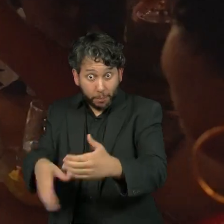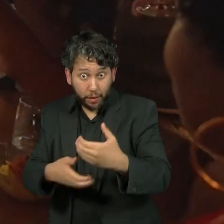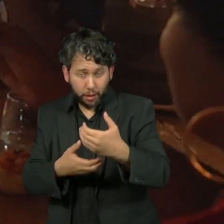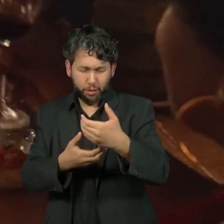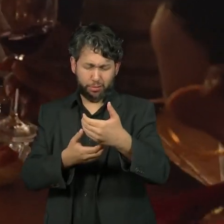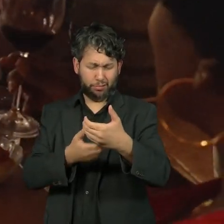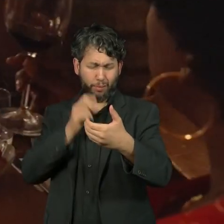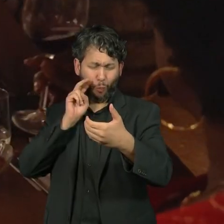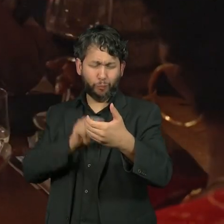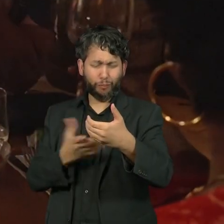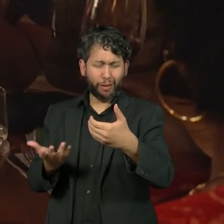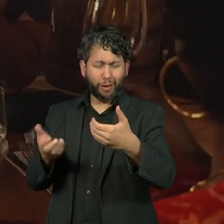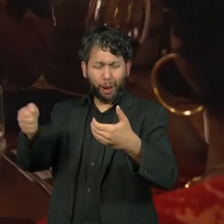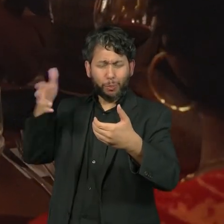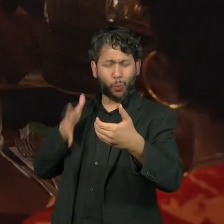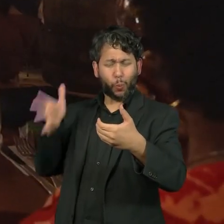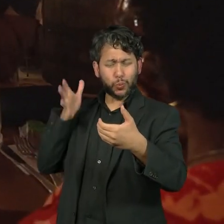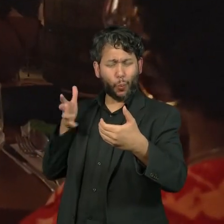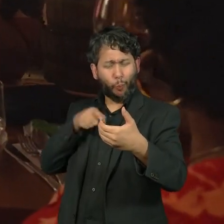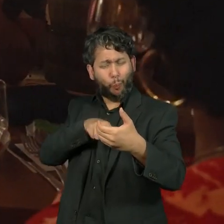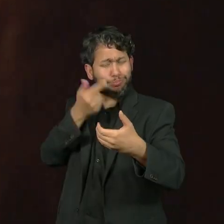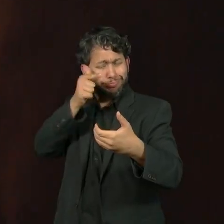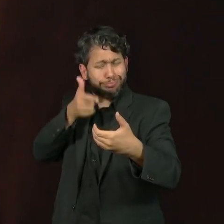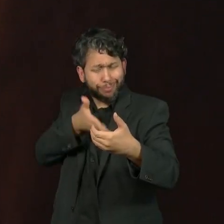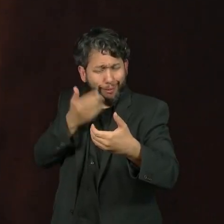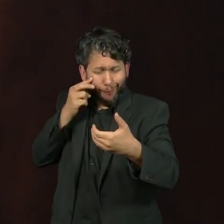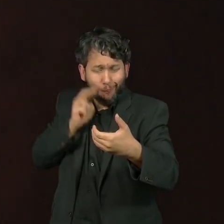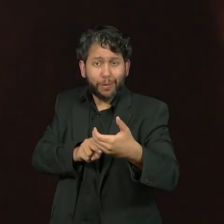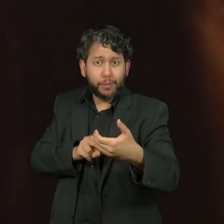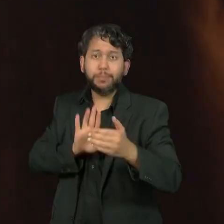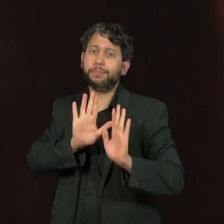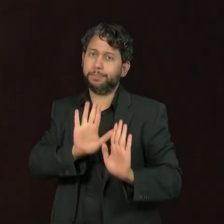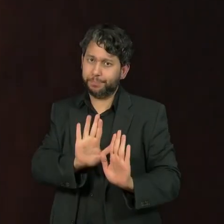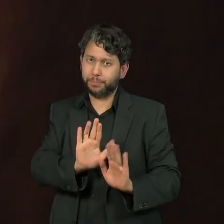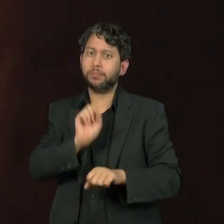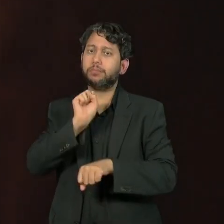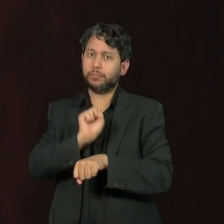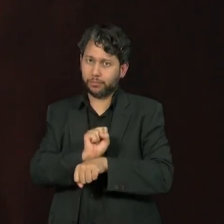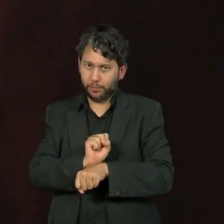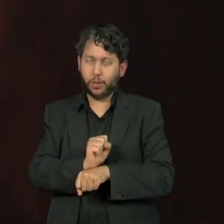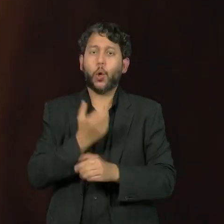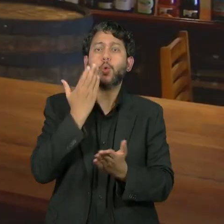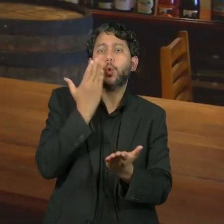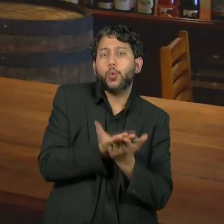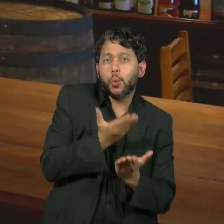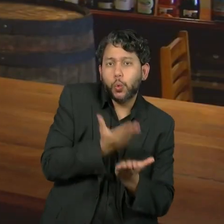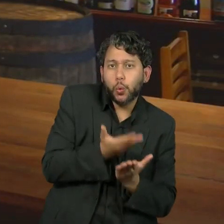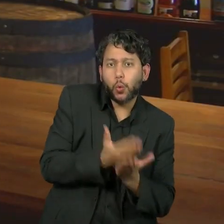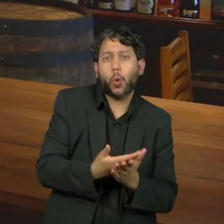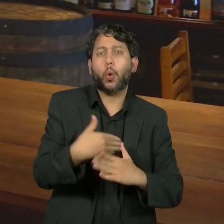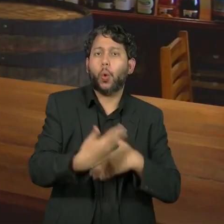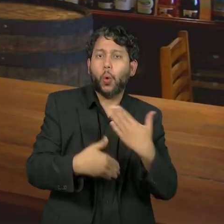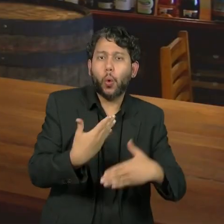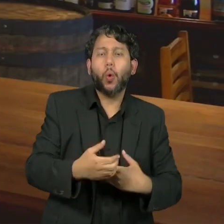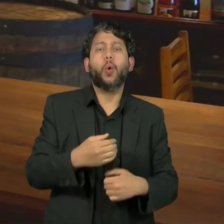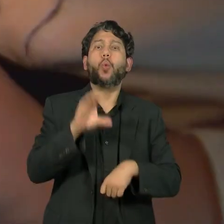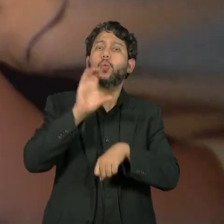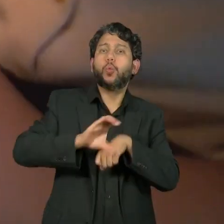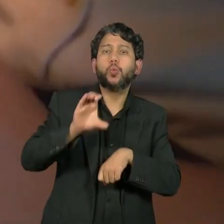pensando, cadê essas informações que ela fala tanto? E comecei a estudar um pouco sobre vinhos, fiz um curso